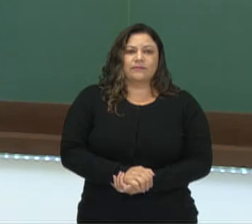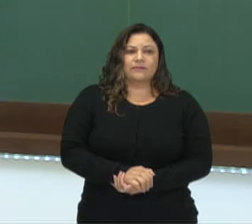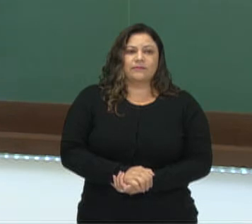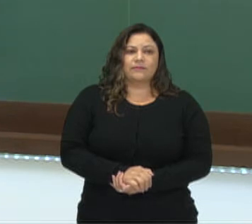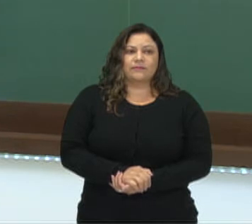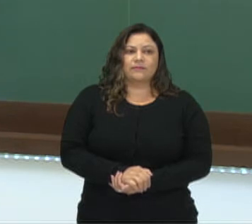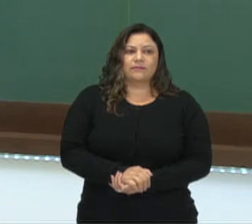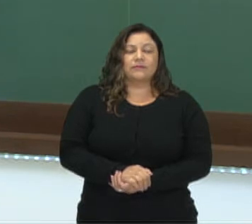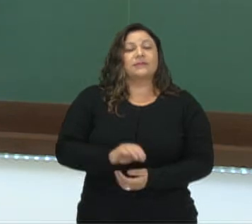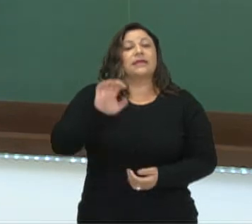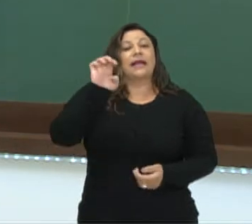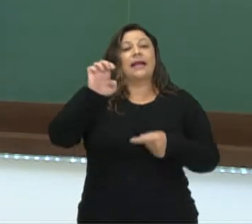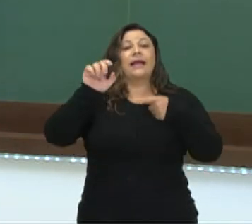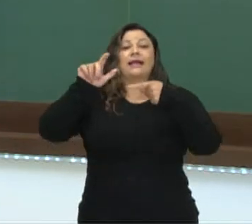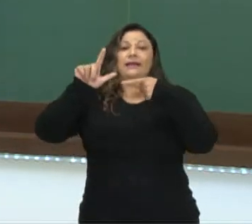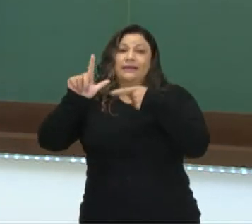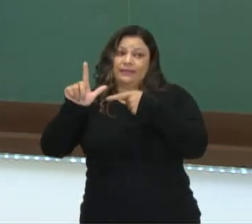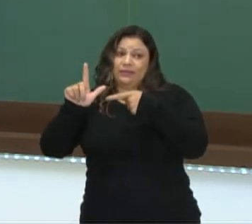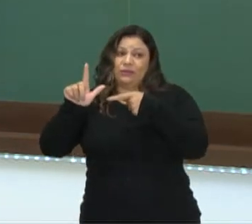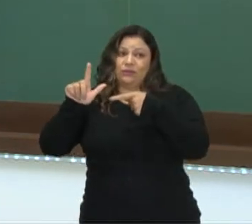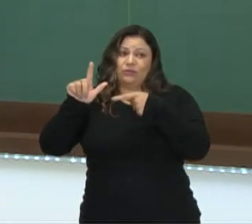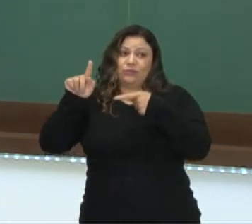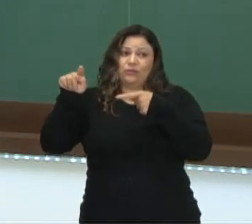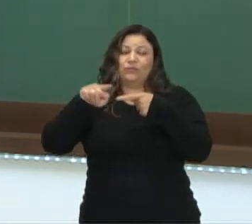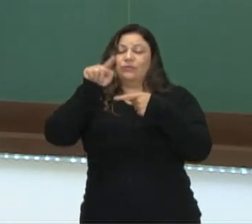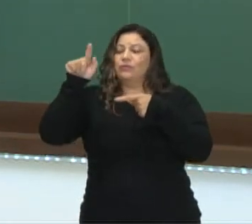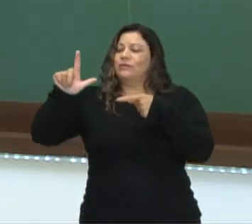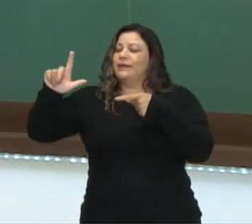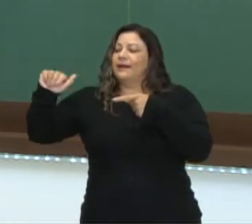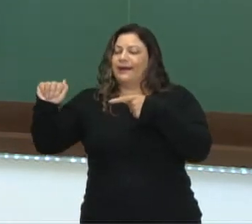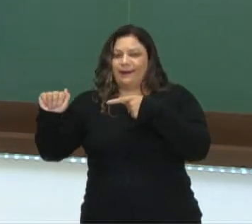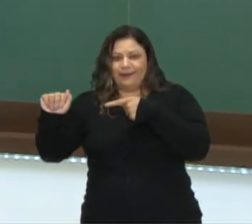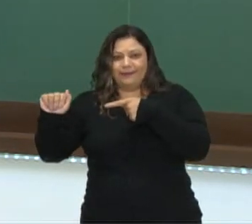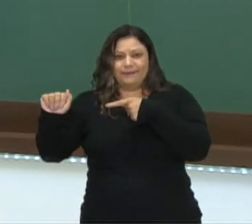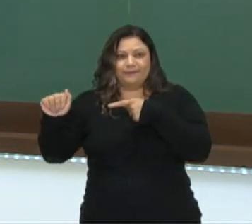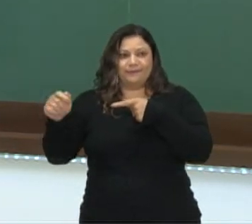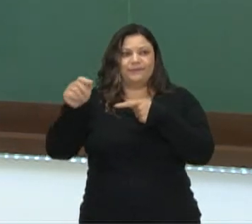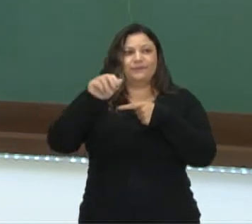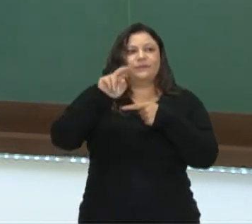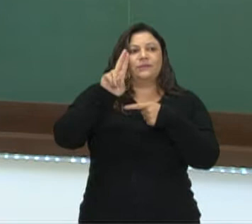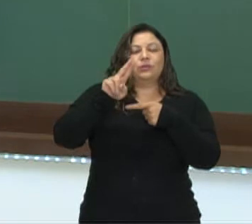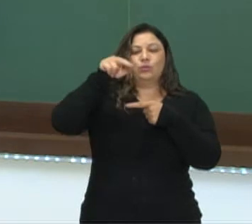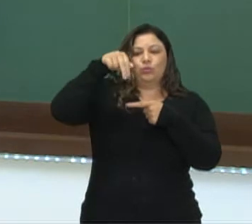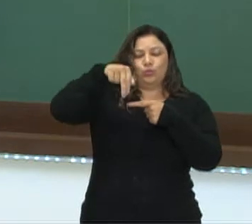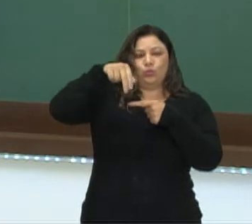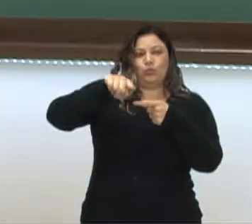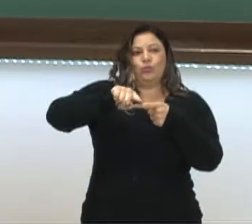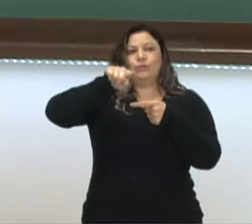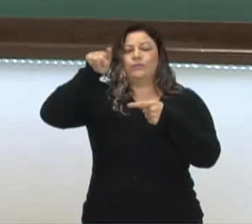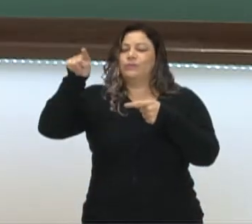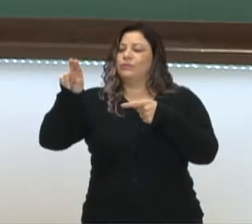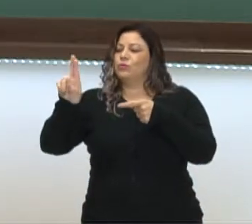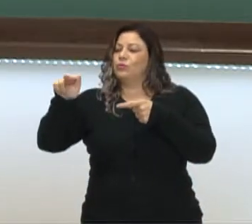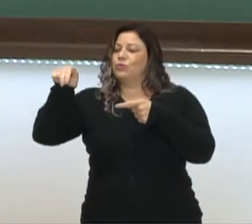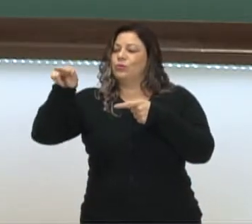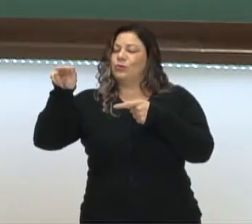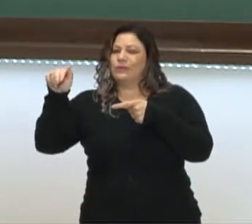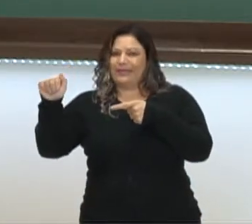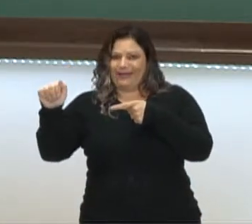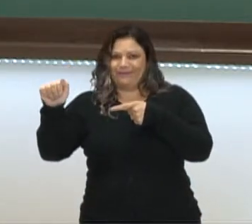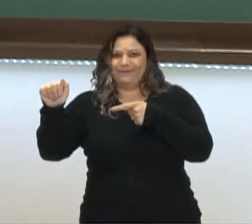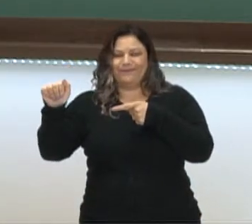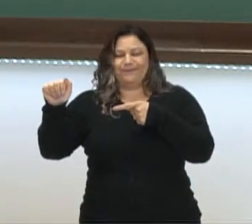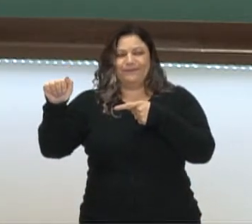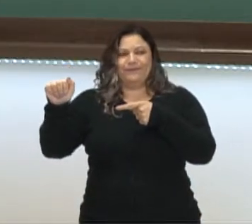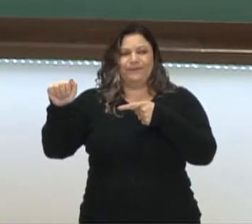ou el em lugar de la, em lugar de una. Então a